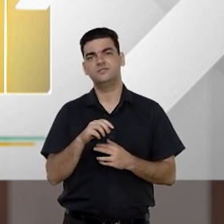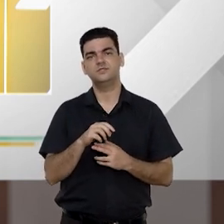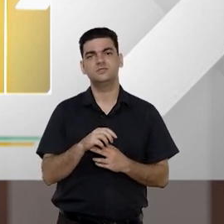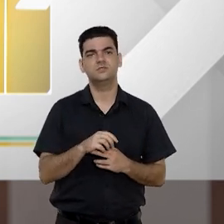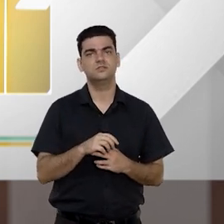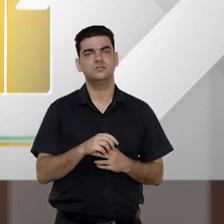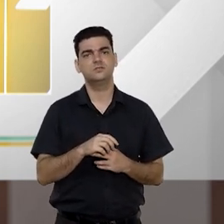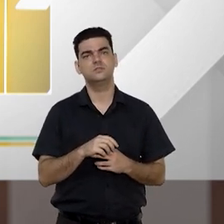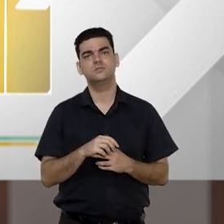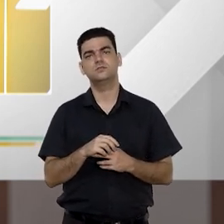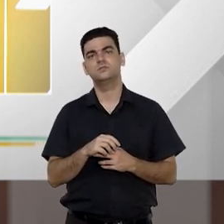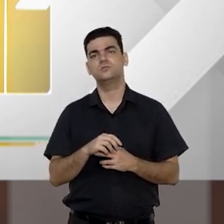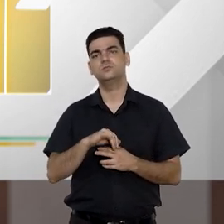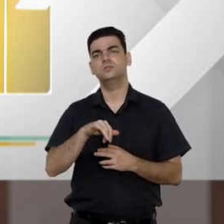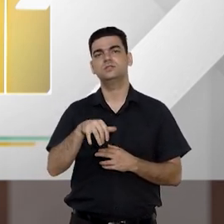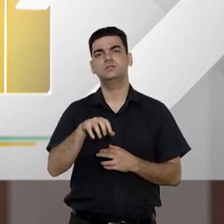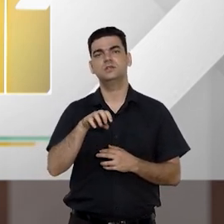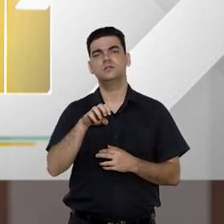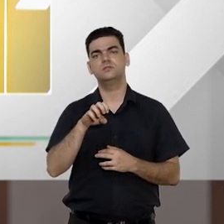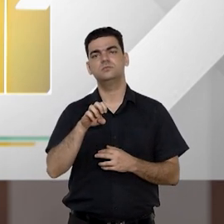JEFs?